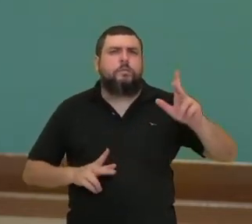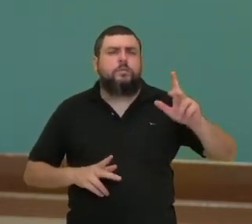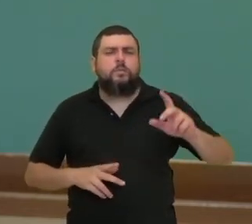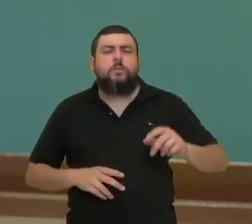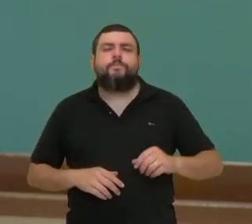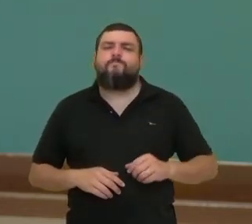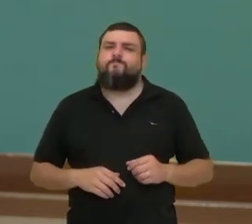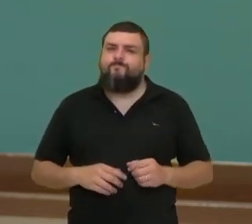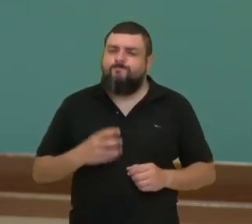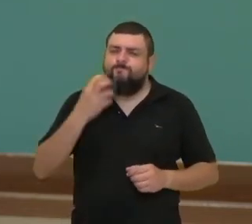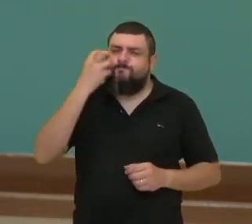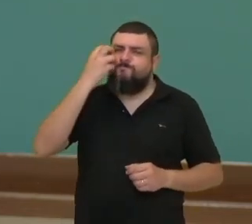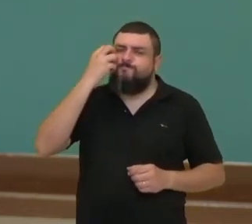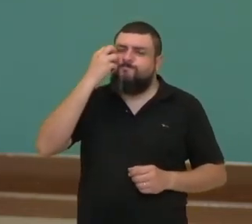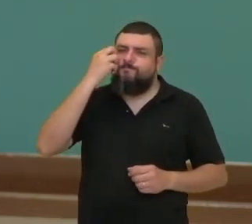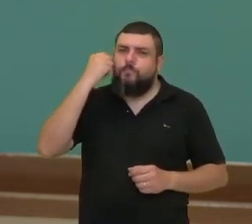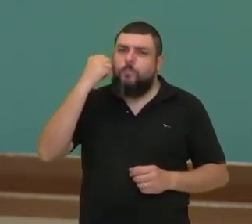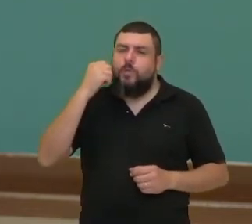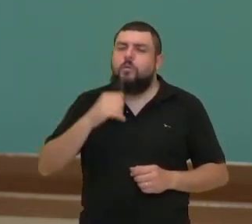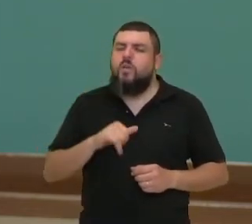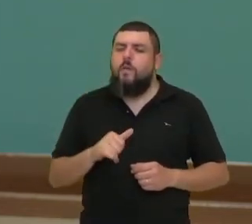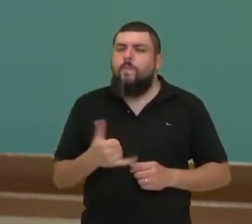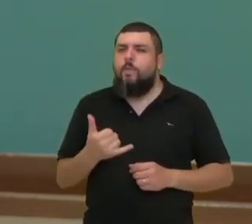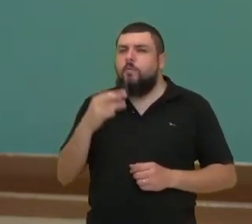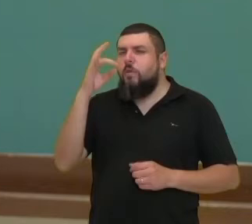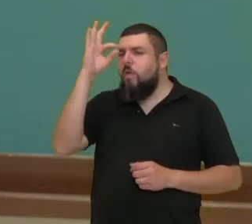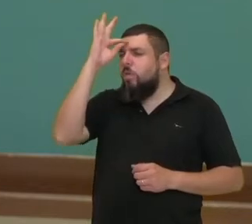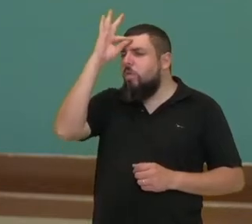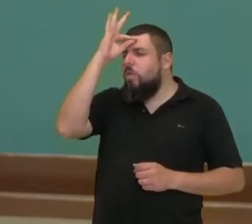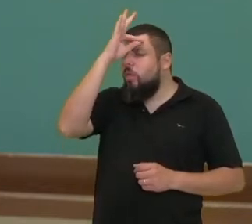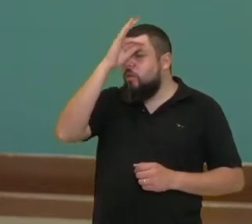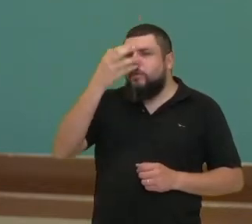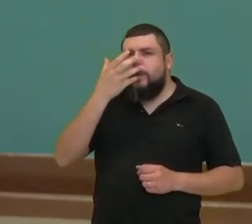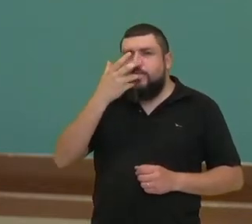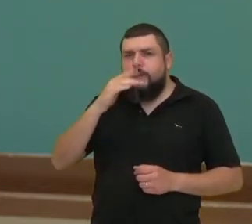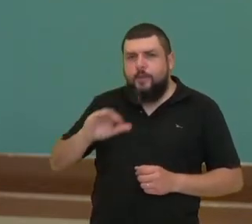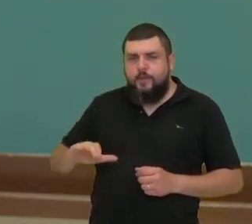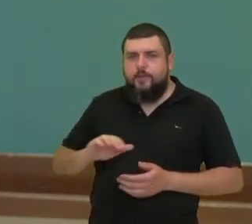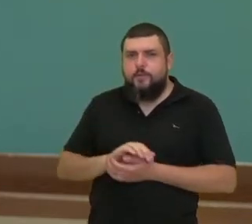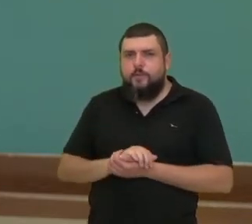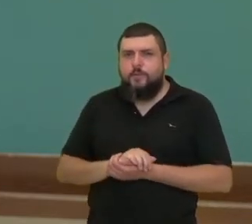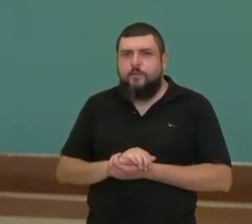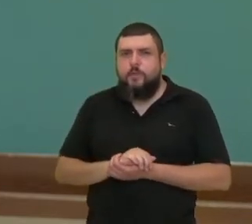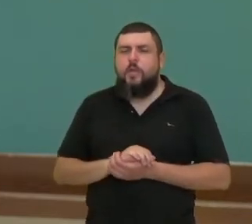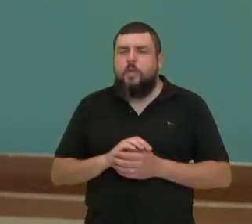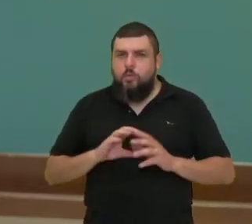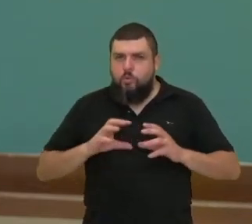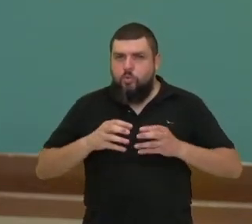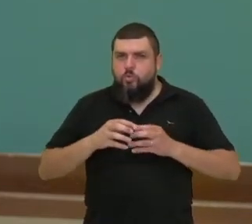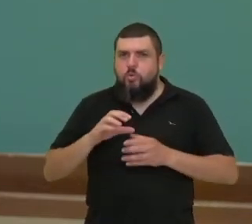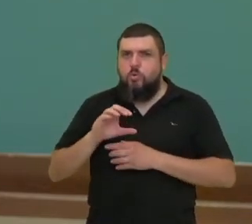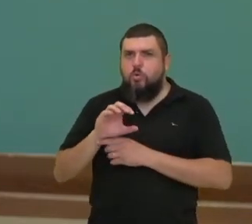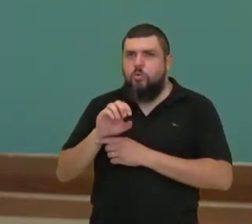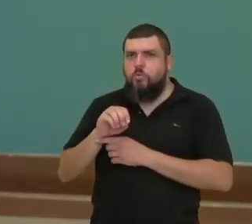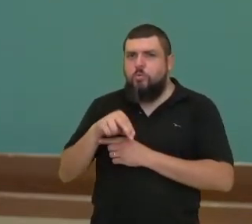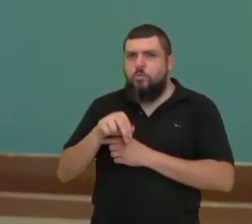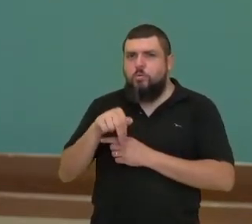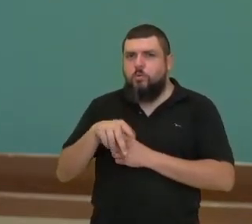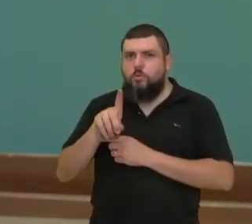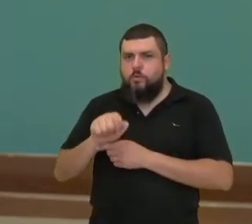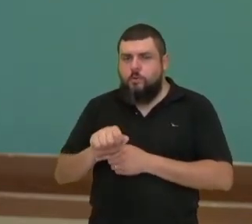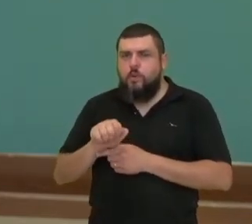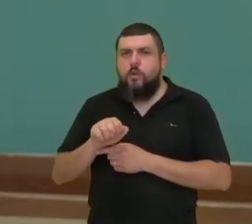abusiva, ou seja, se aproveita da ingenuidade das crianças. E essa organização, né, esse órgão público,